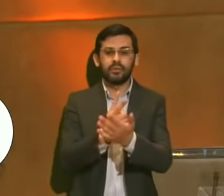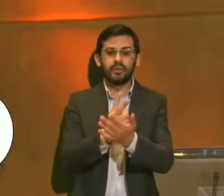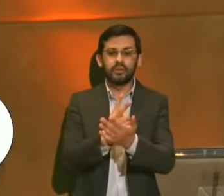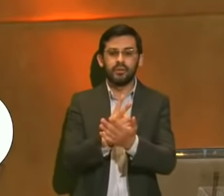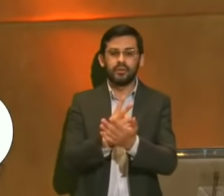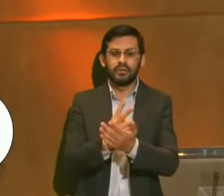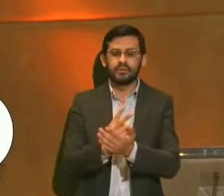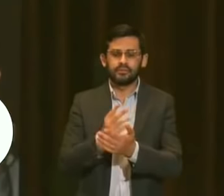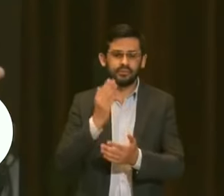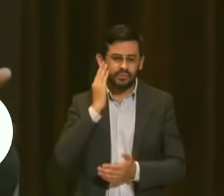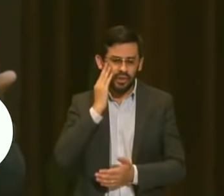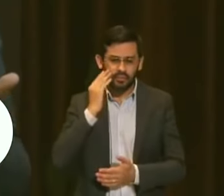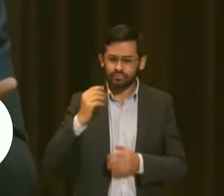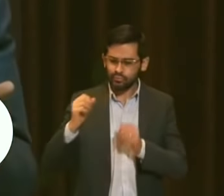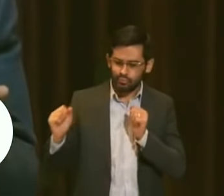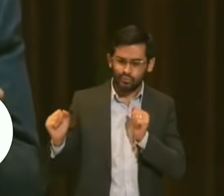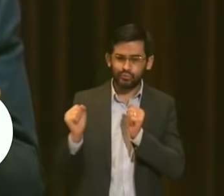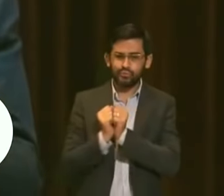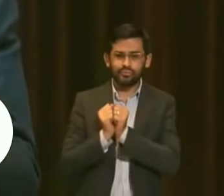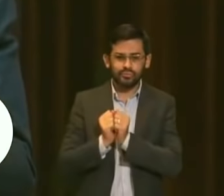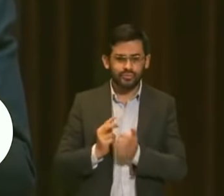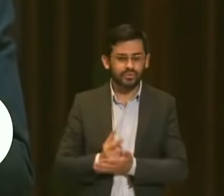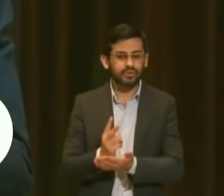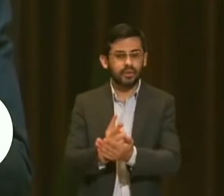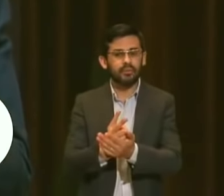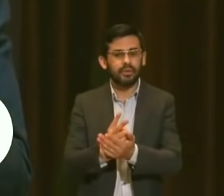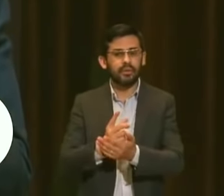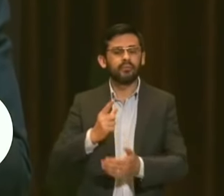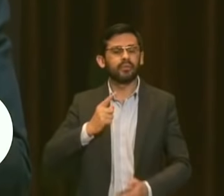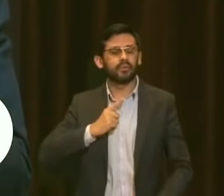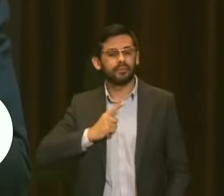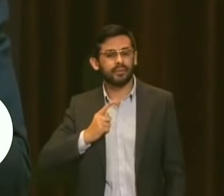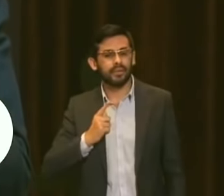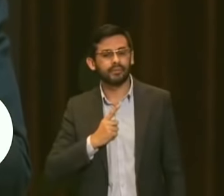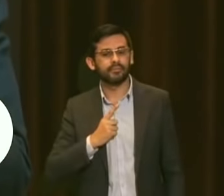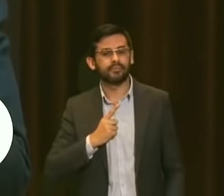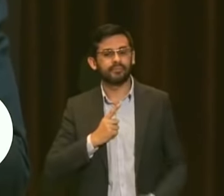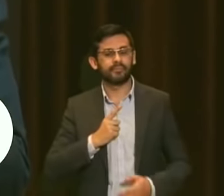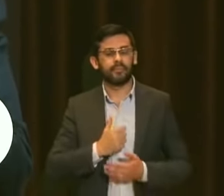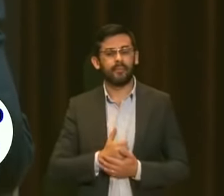nossa batalha. Para que haja